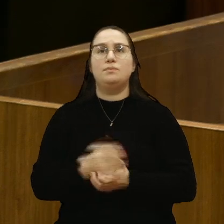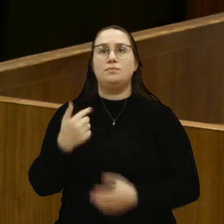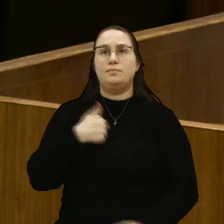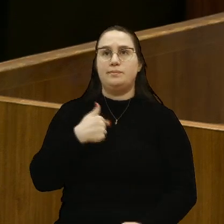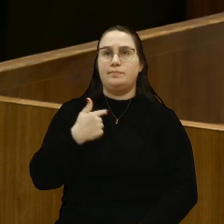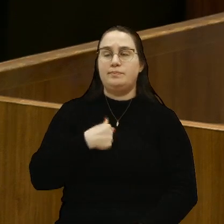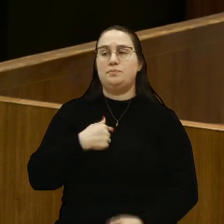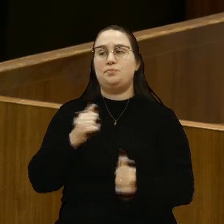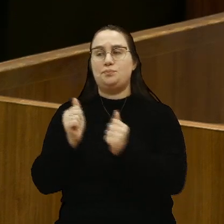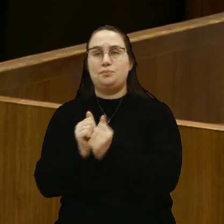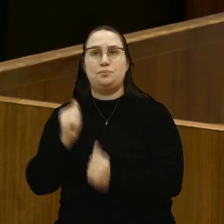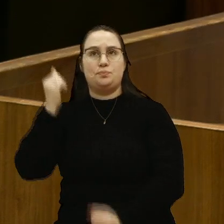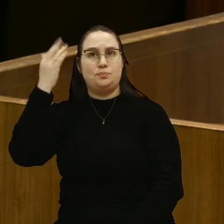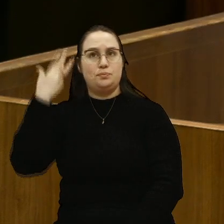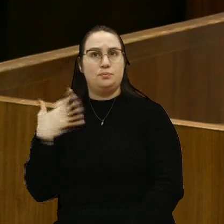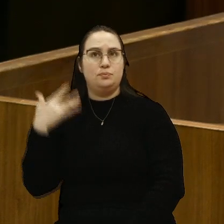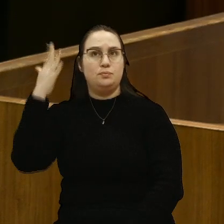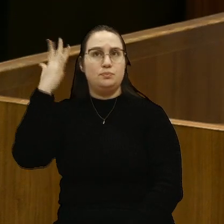vereadora Daiane